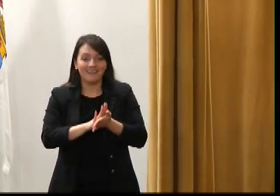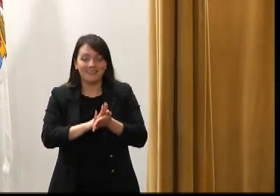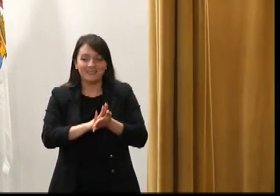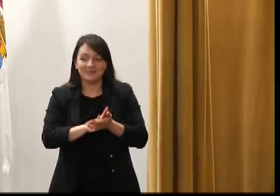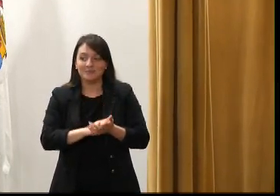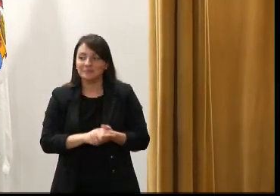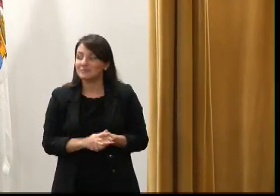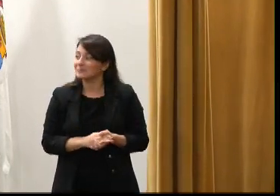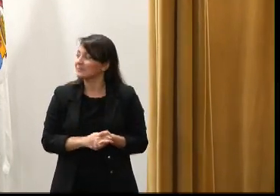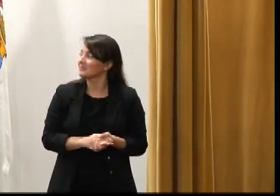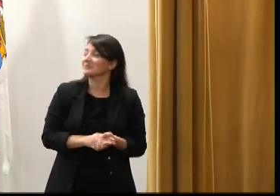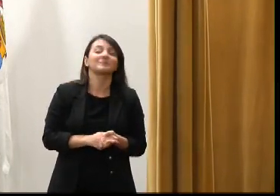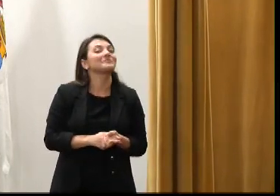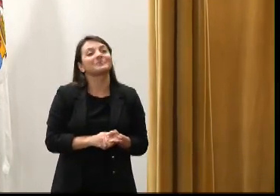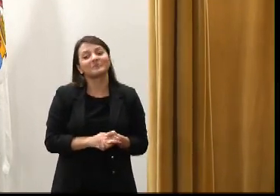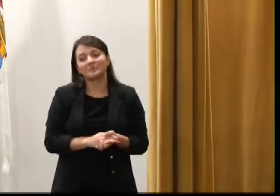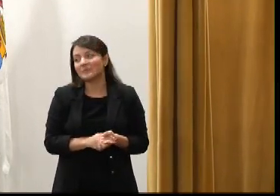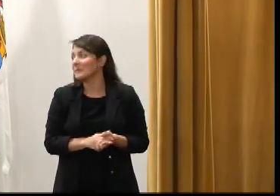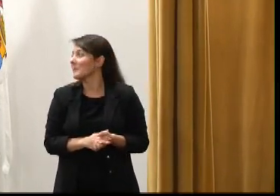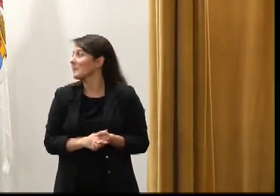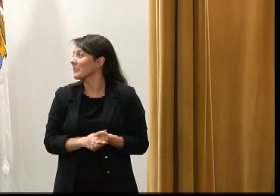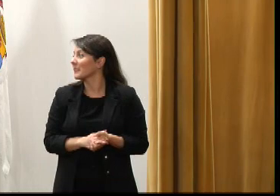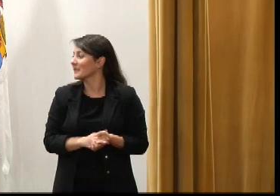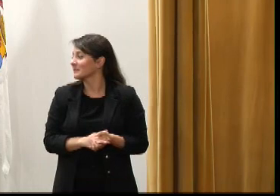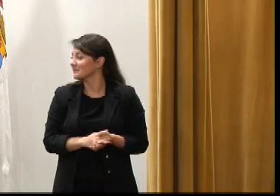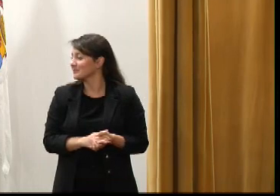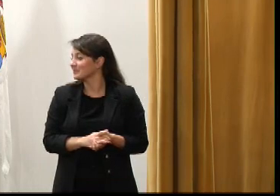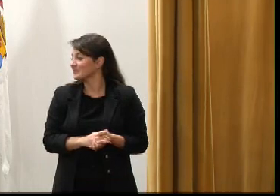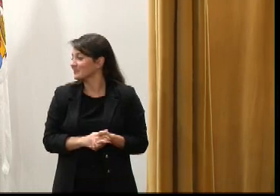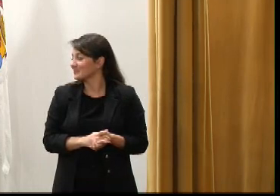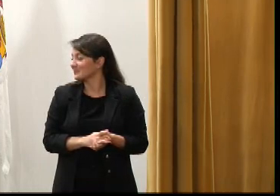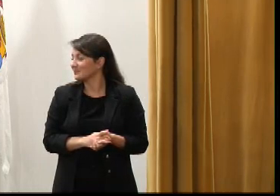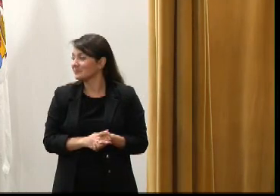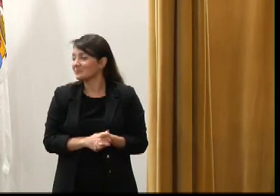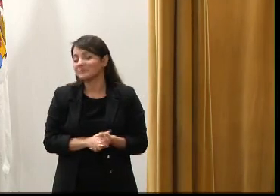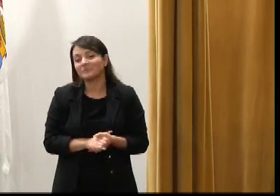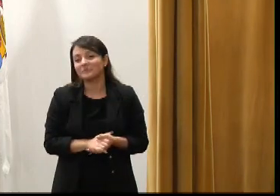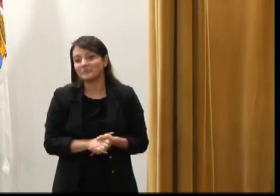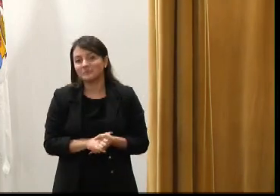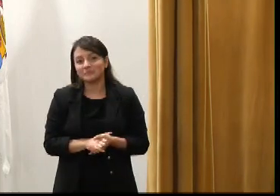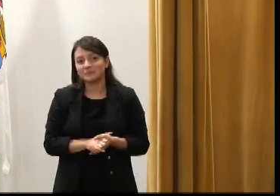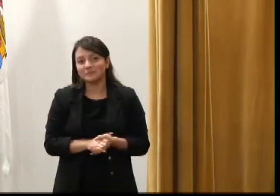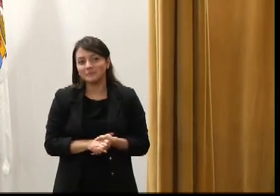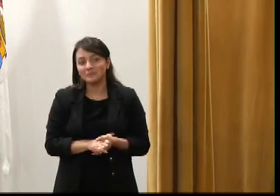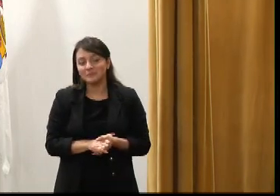o disparador de slides... obrigado.